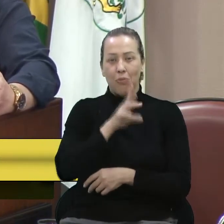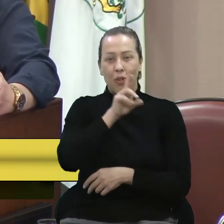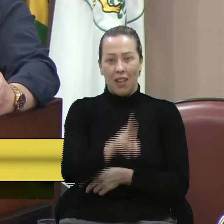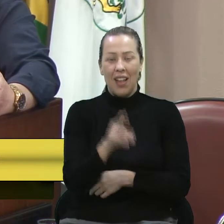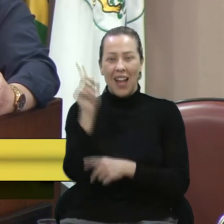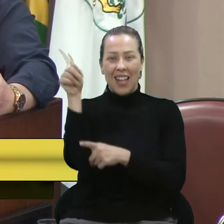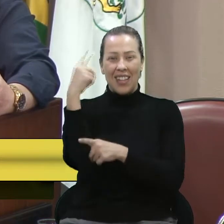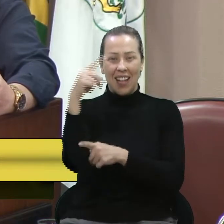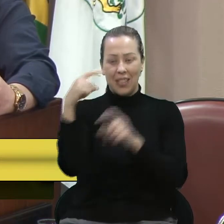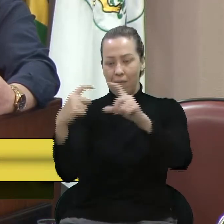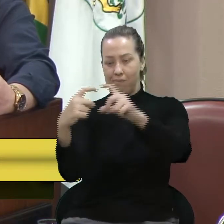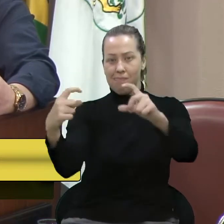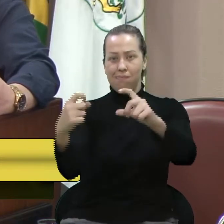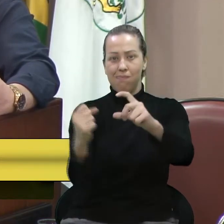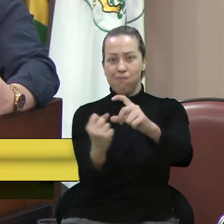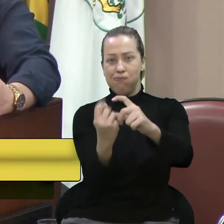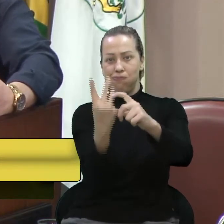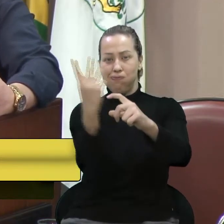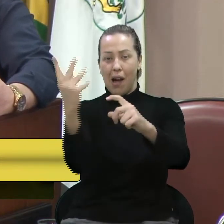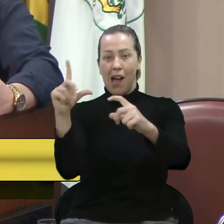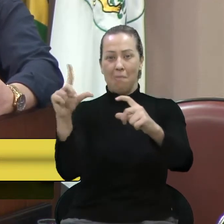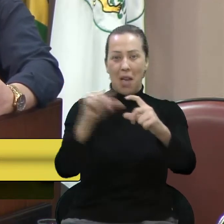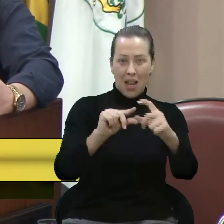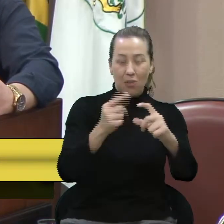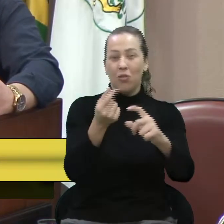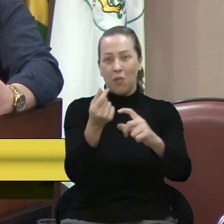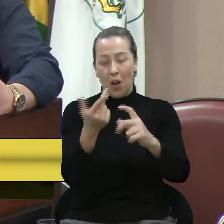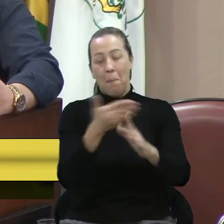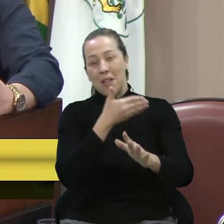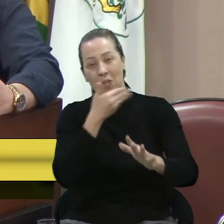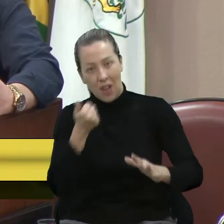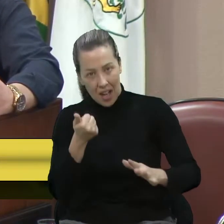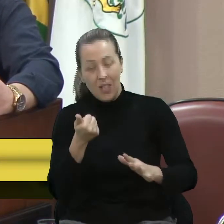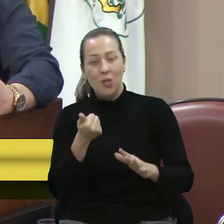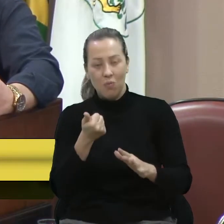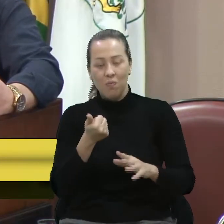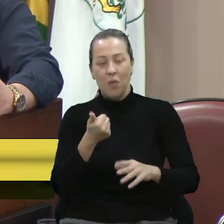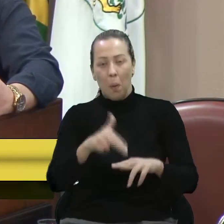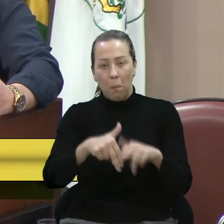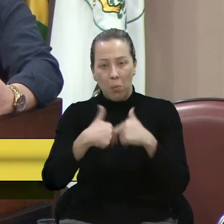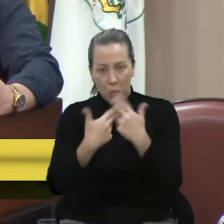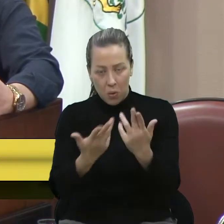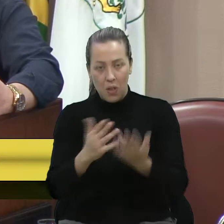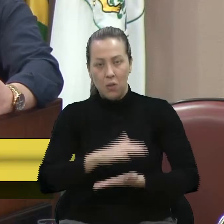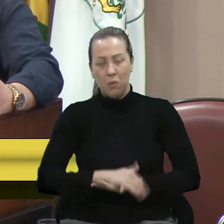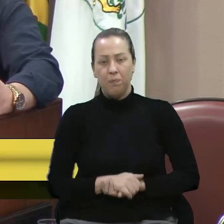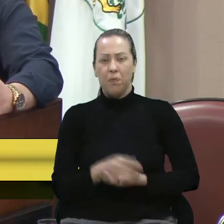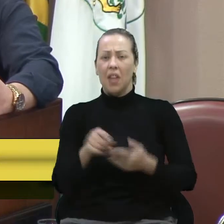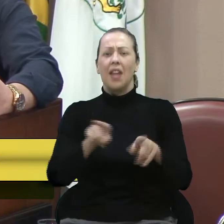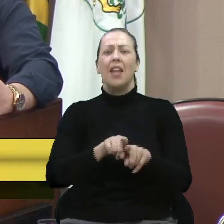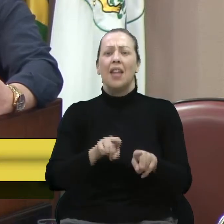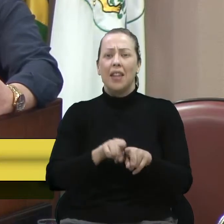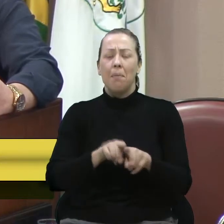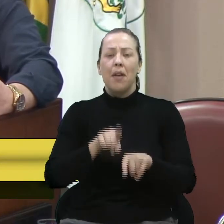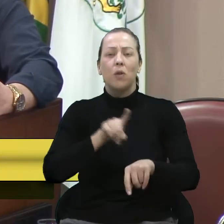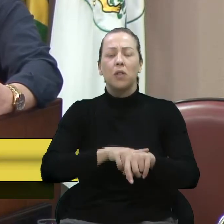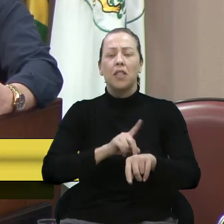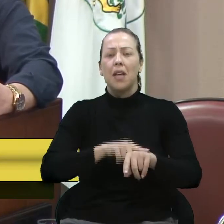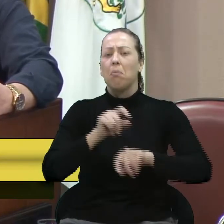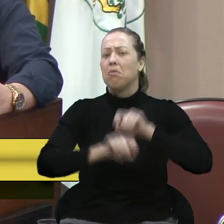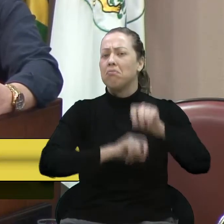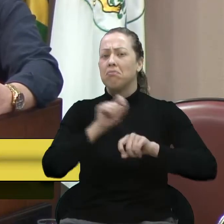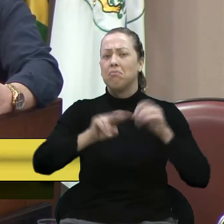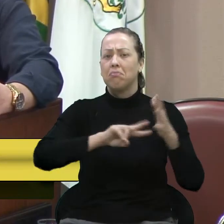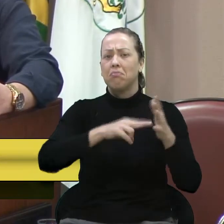taxímetro, né, correria menos, né, e aí ficaria mais viável a corrida e também a agilidade maior